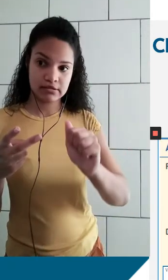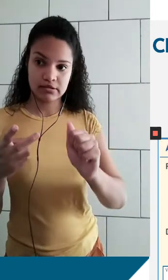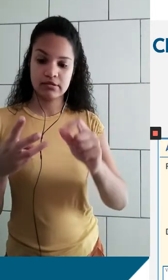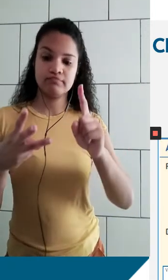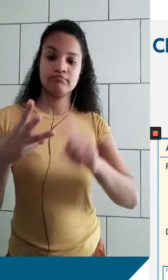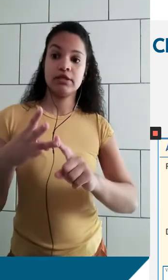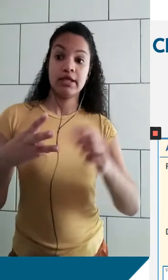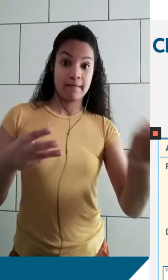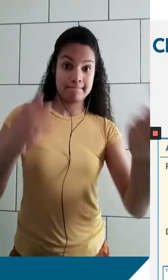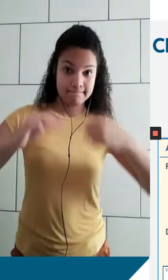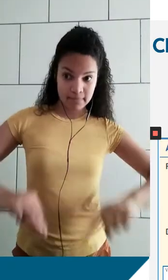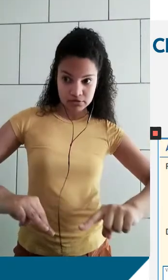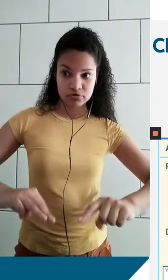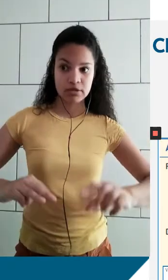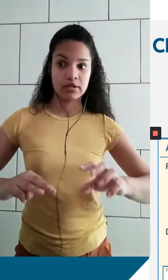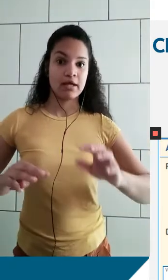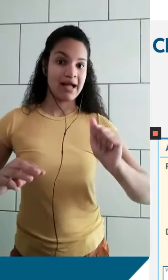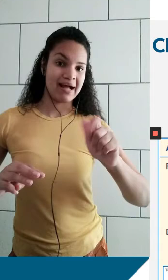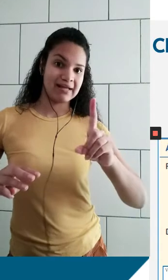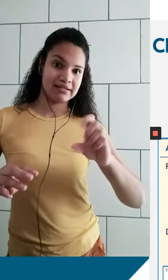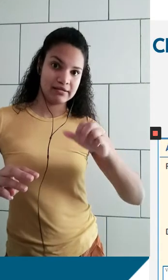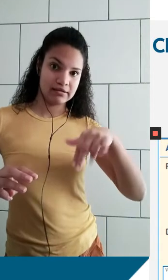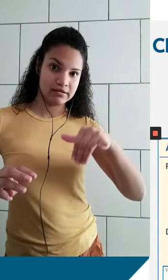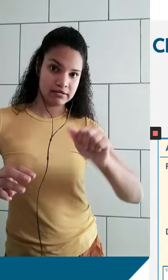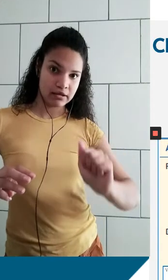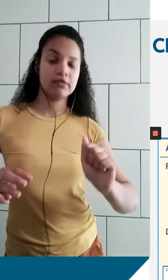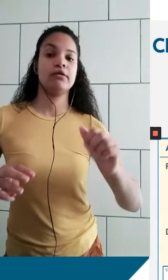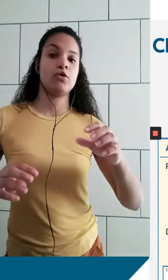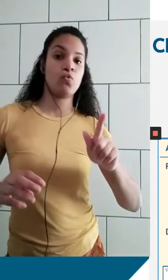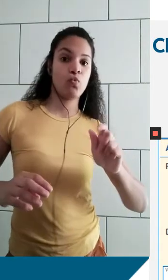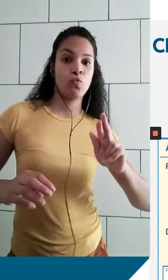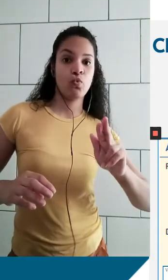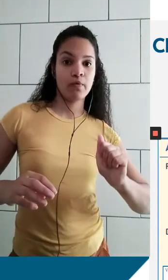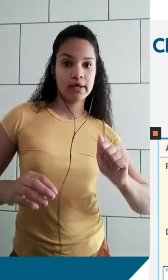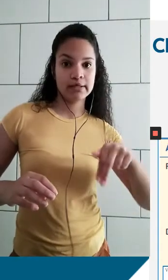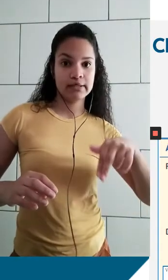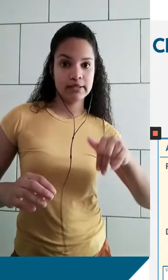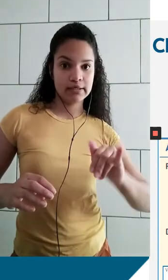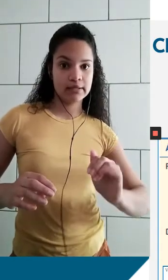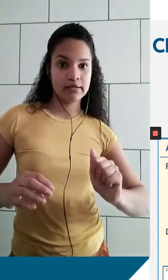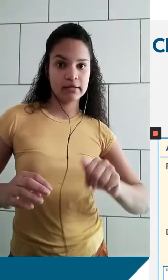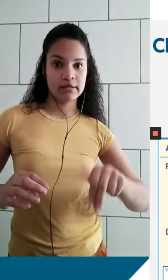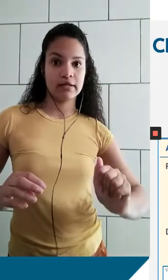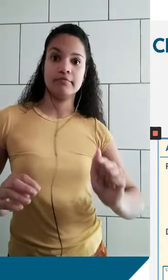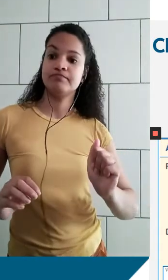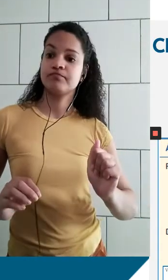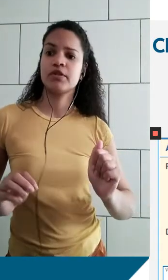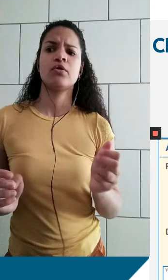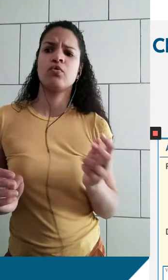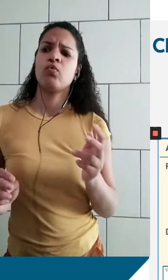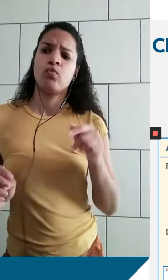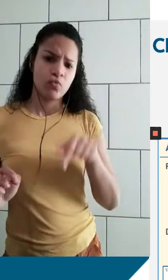uracila. E embaixo da adenina e da guanina. Então, adenina e guanina e também a